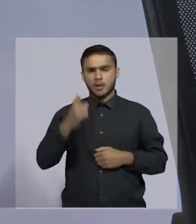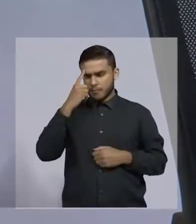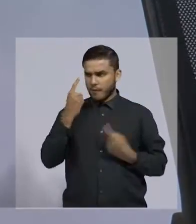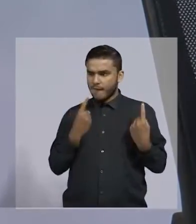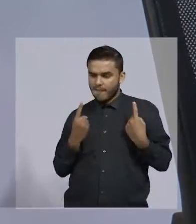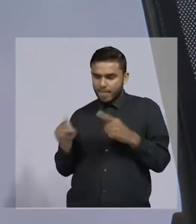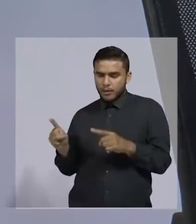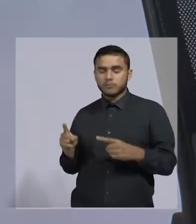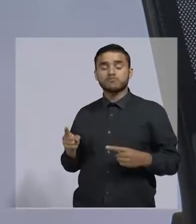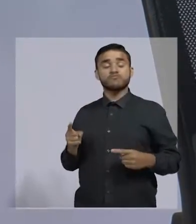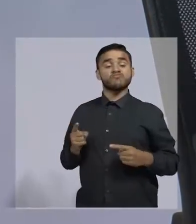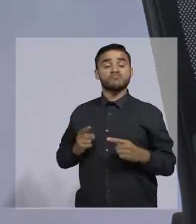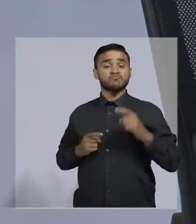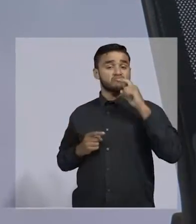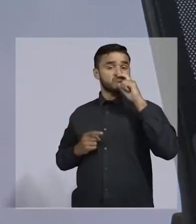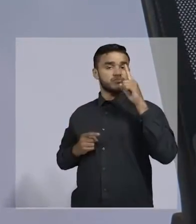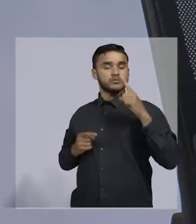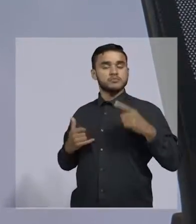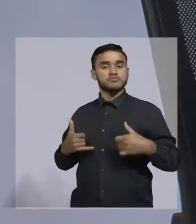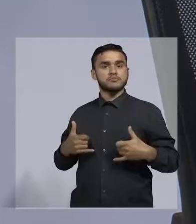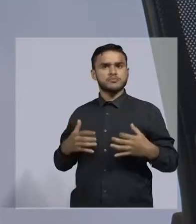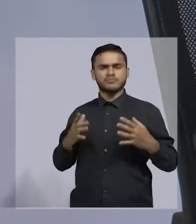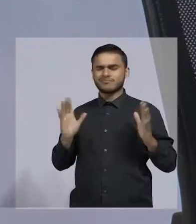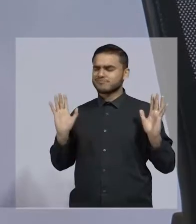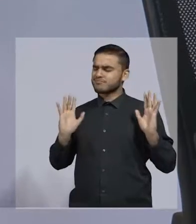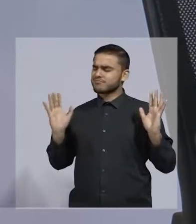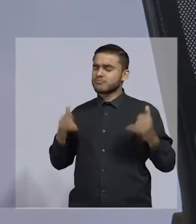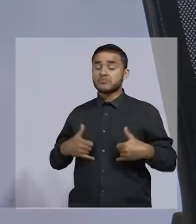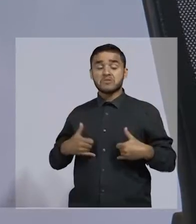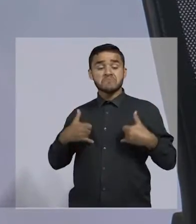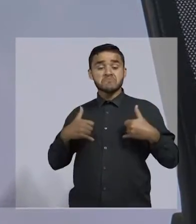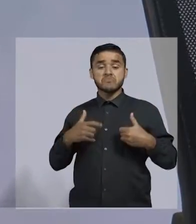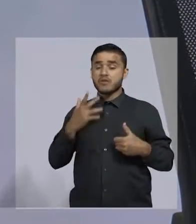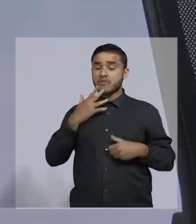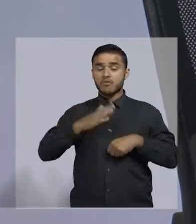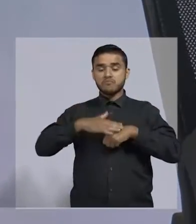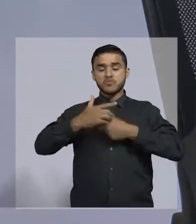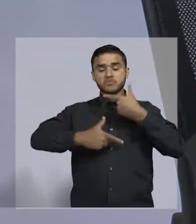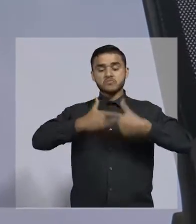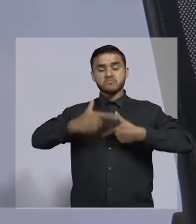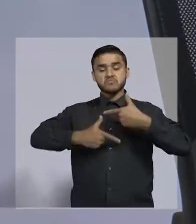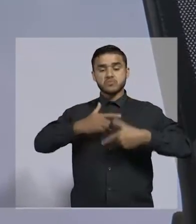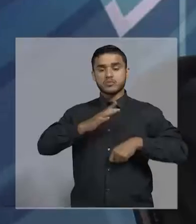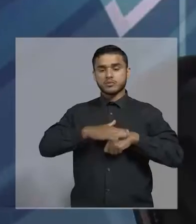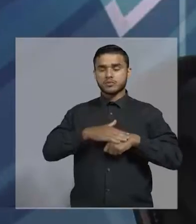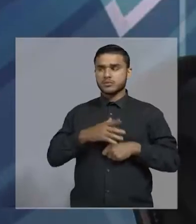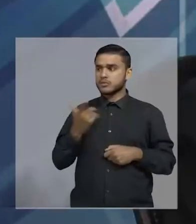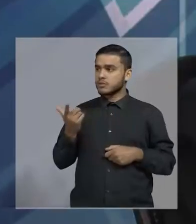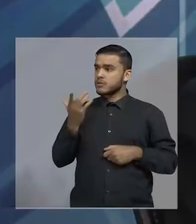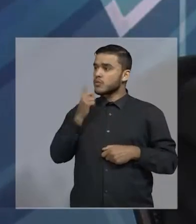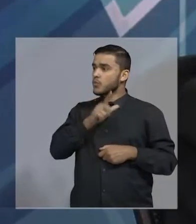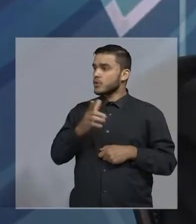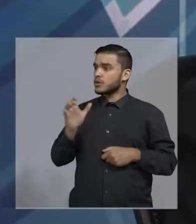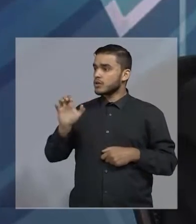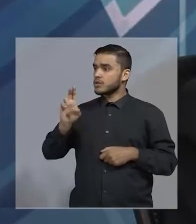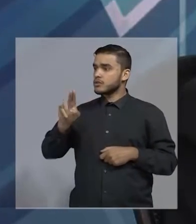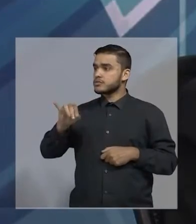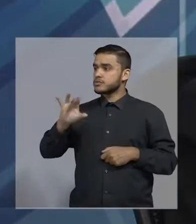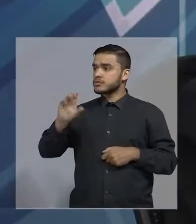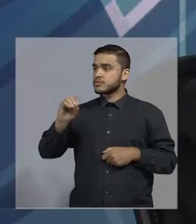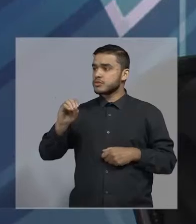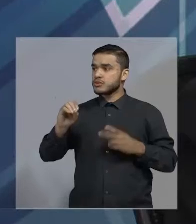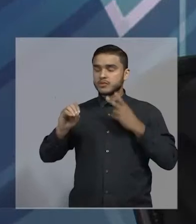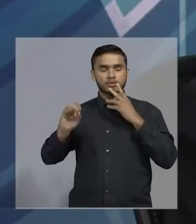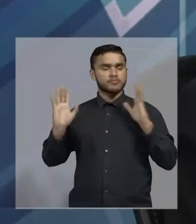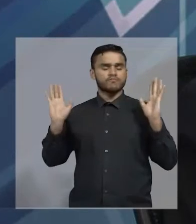dizer que não se concilia com o pretenso adversário, né, da outra eleição, mas